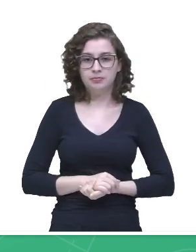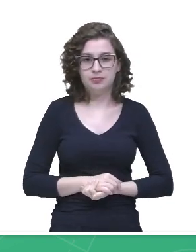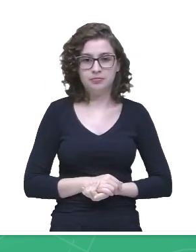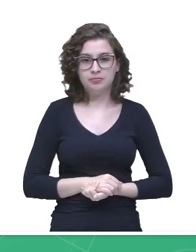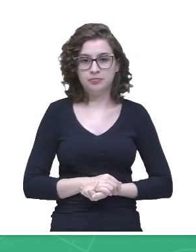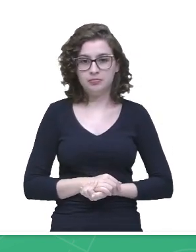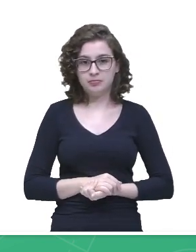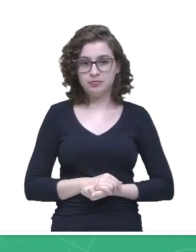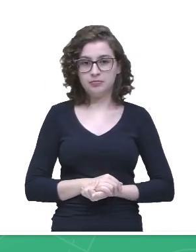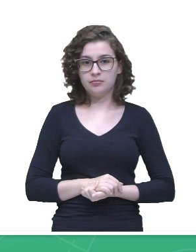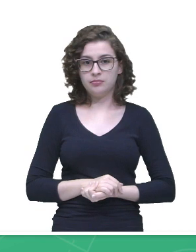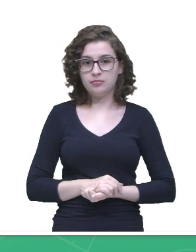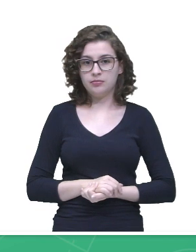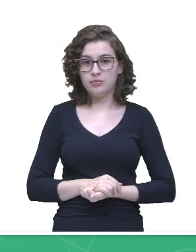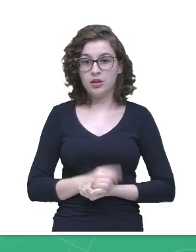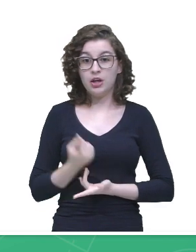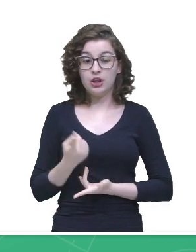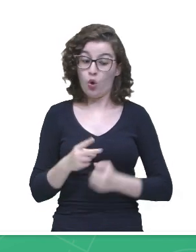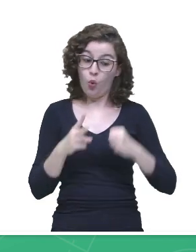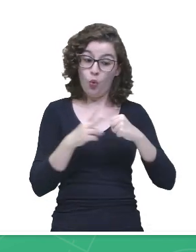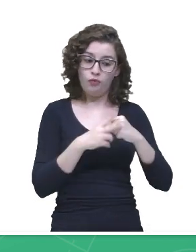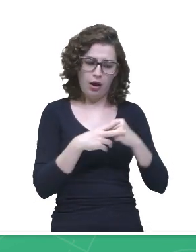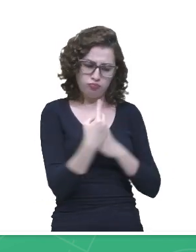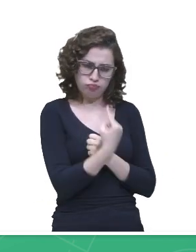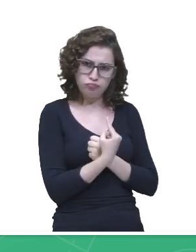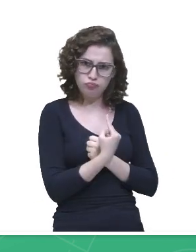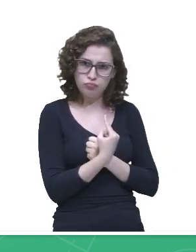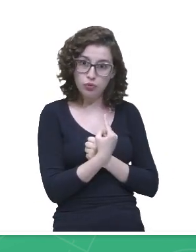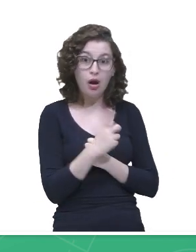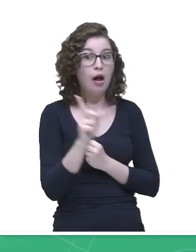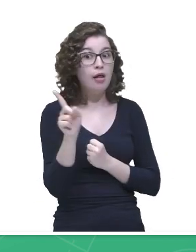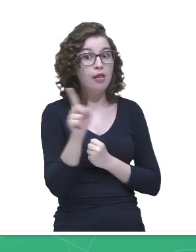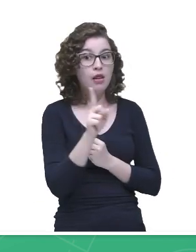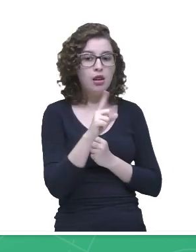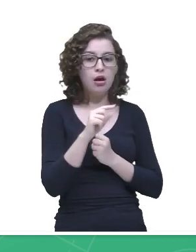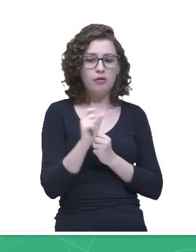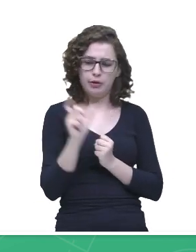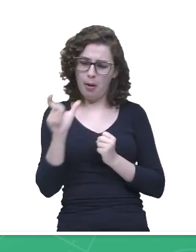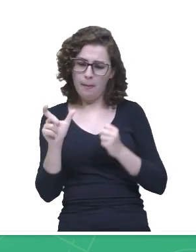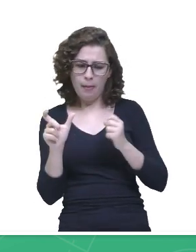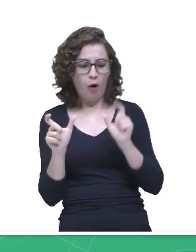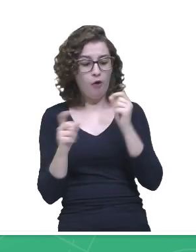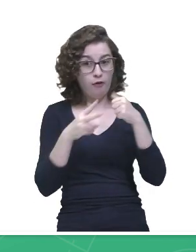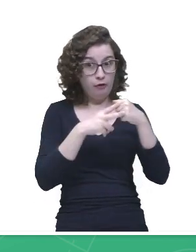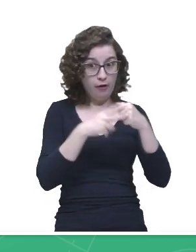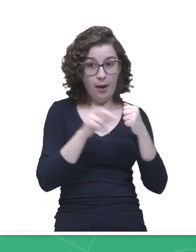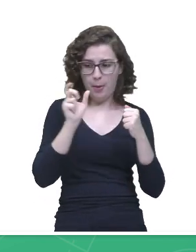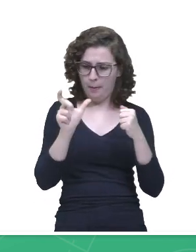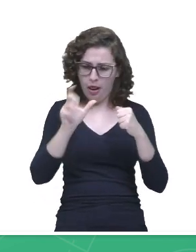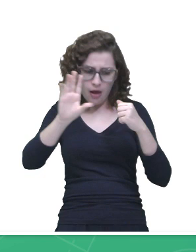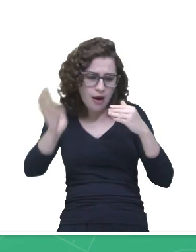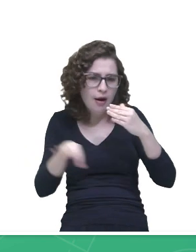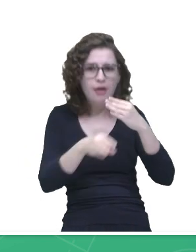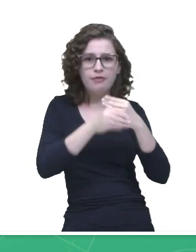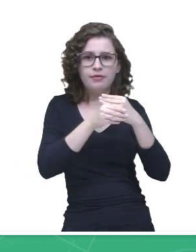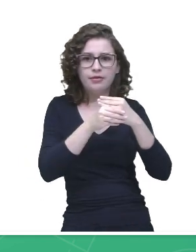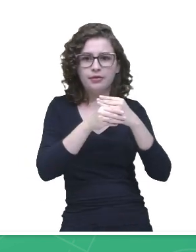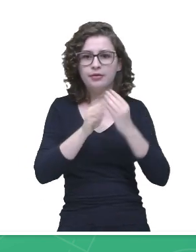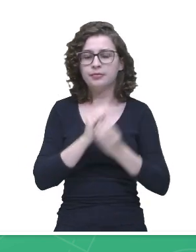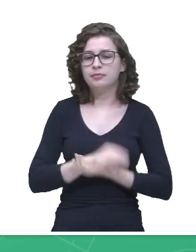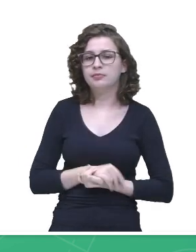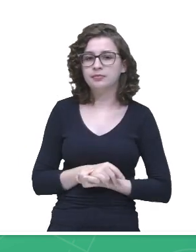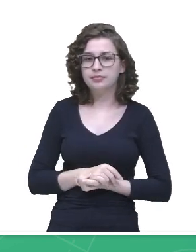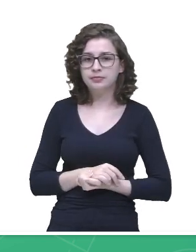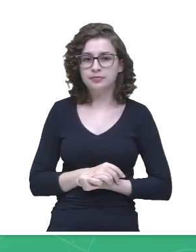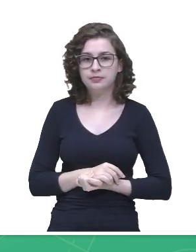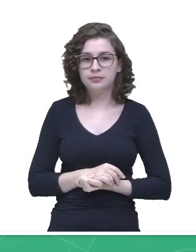não aparece sozinho, ele aparece com um auxiliar. Nos dois exemplos, a gente já viu esse